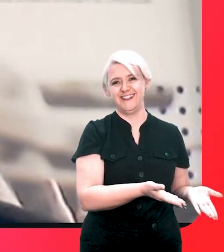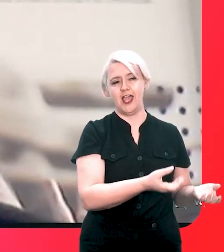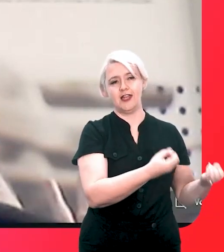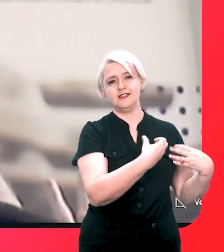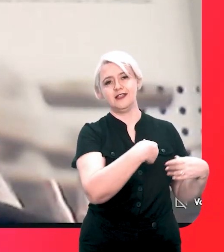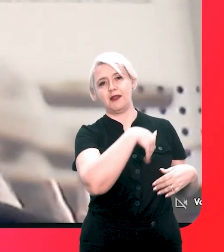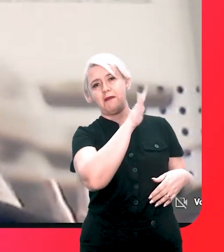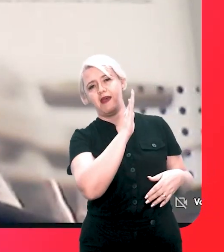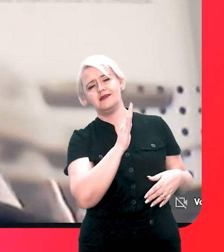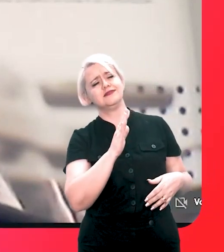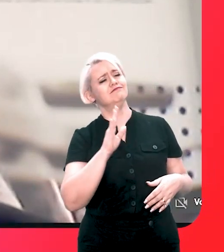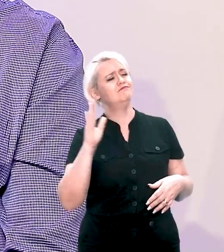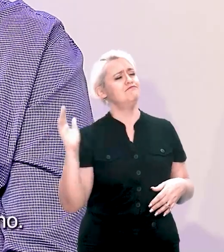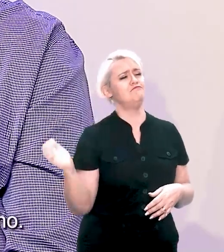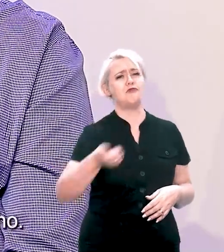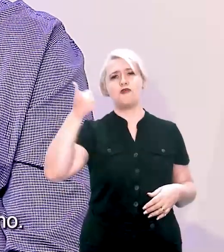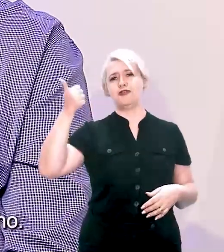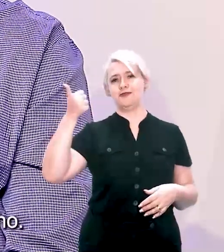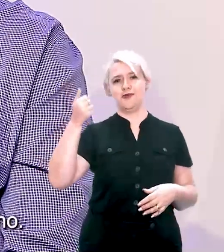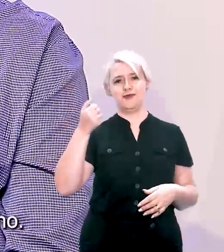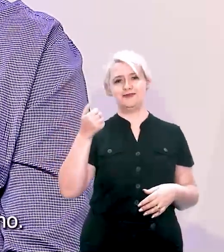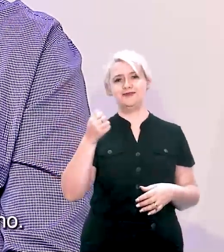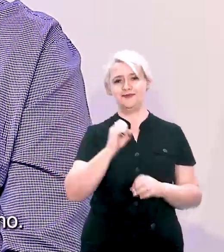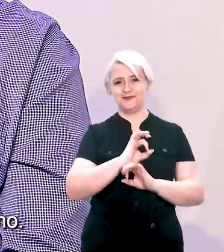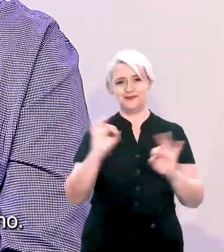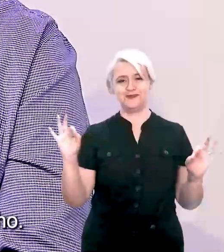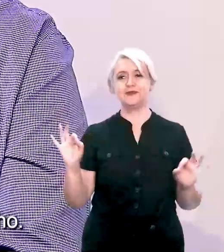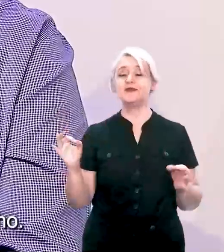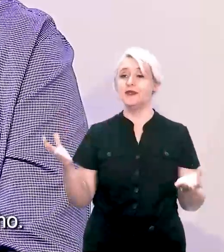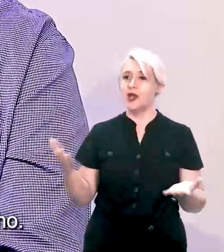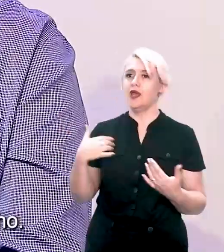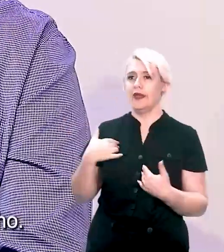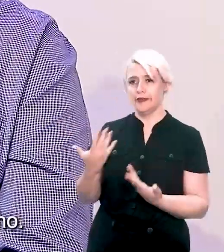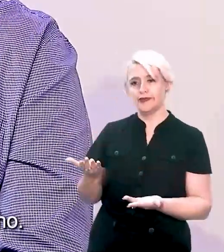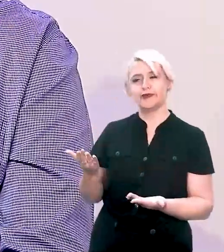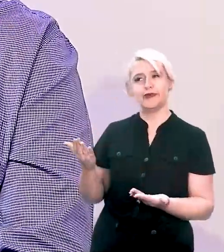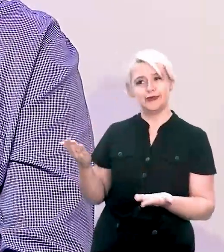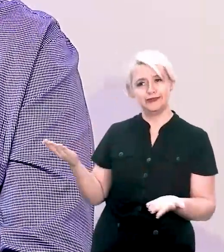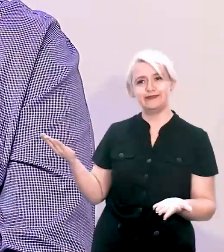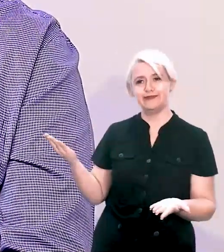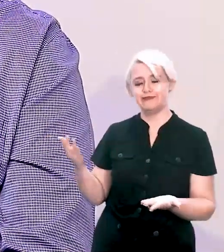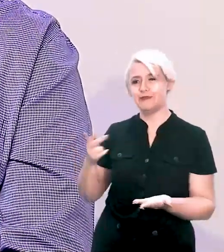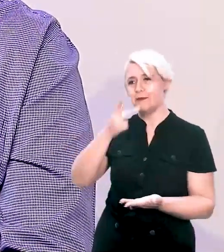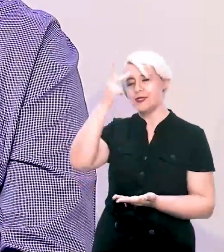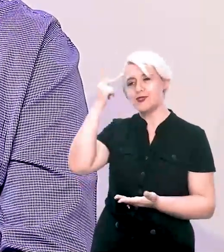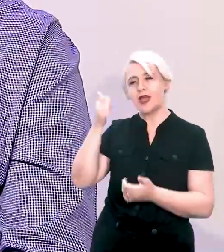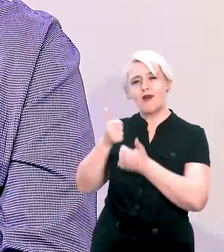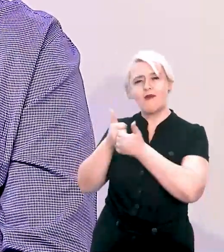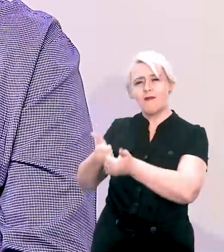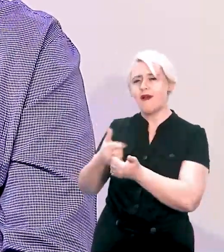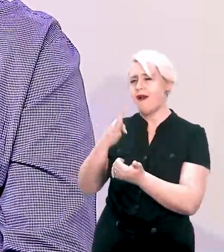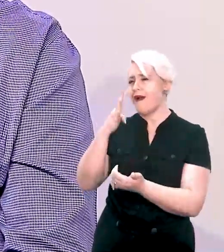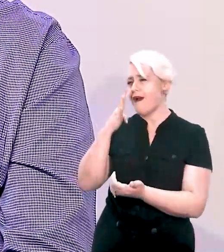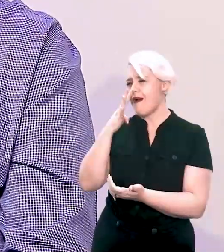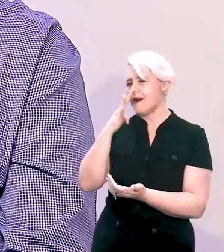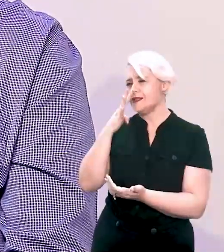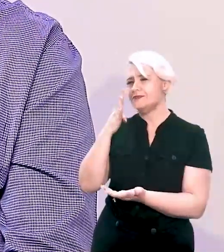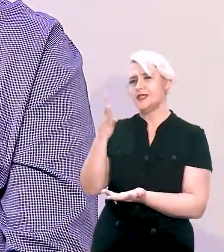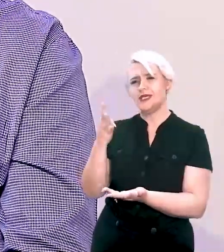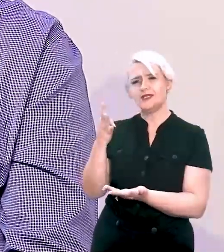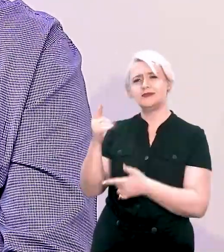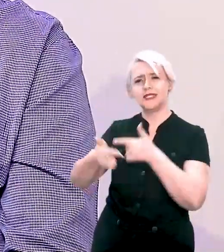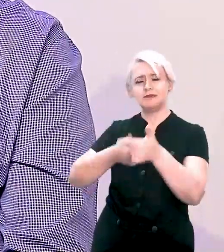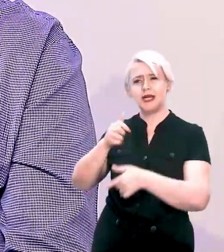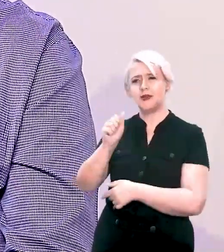vale muito a pena, muito mesmo. Petri, eu sou suspeito porque eu acompanho, eu admiro demais o trabalho que a PABB